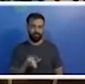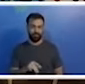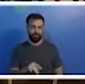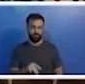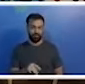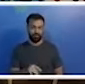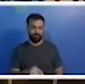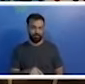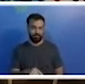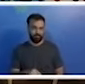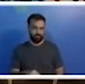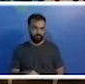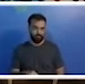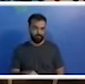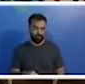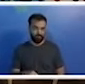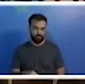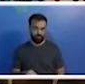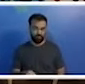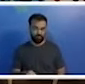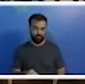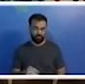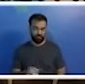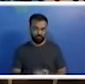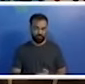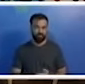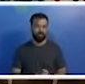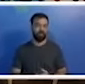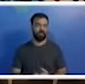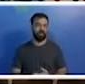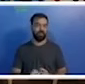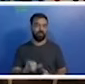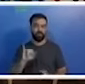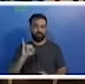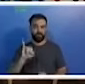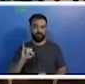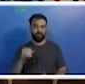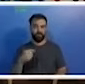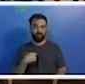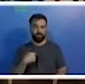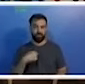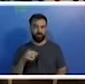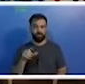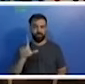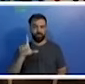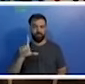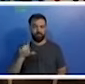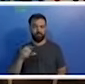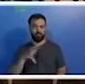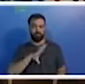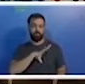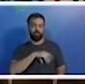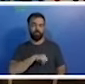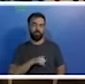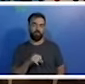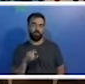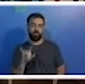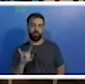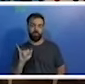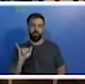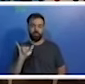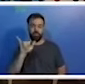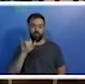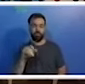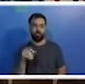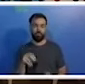traduzidas para a nossa língua significam eu te amo ou ela Dior O Ido i ou I love you y